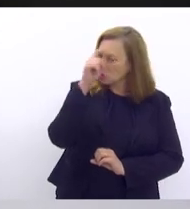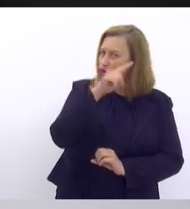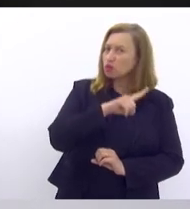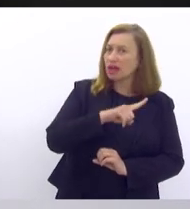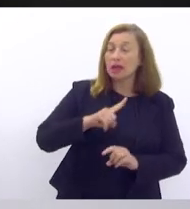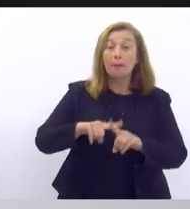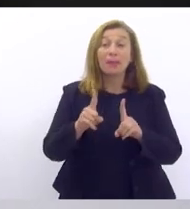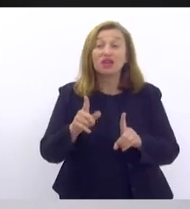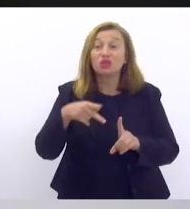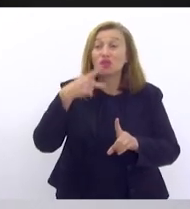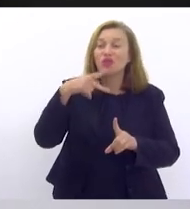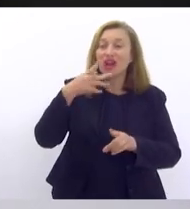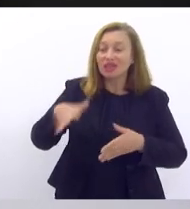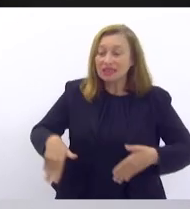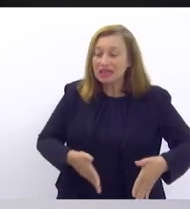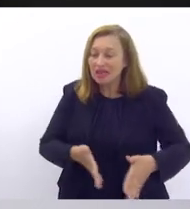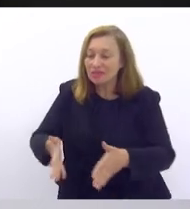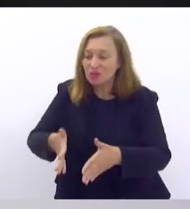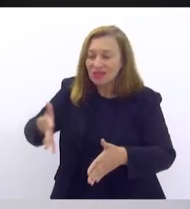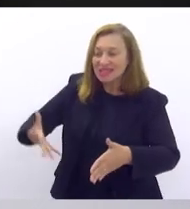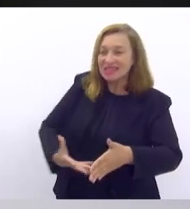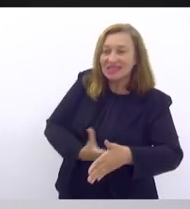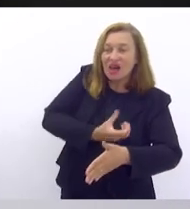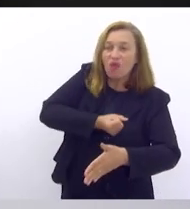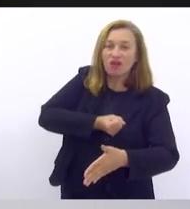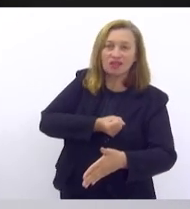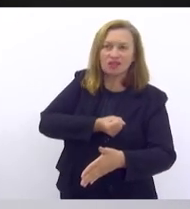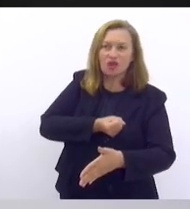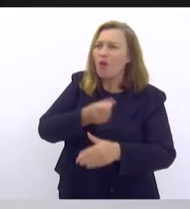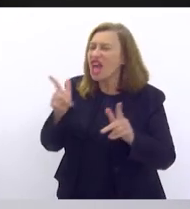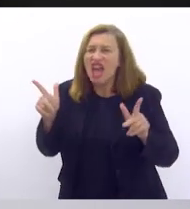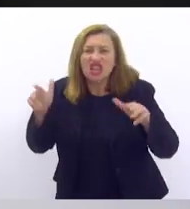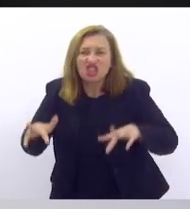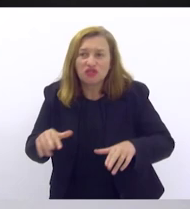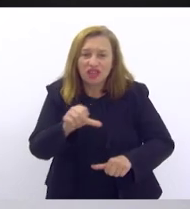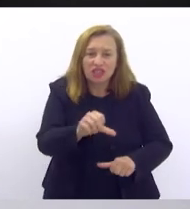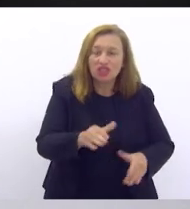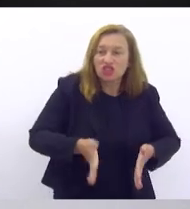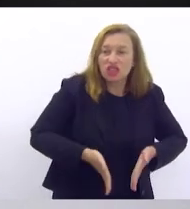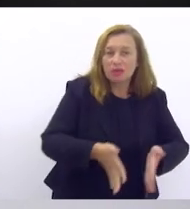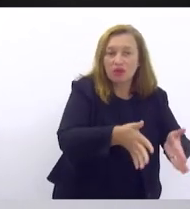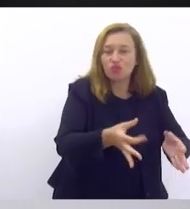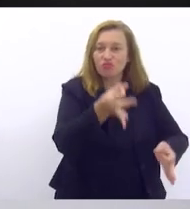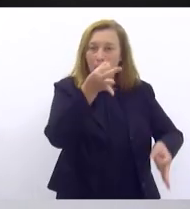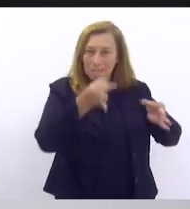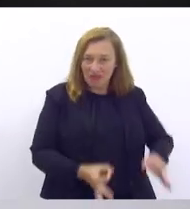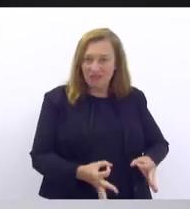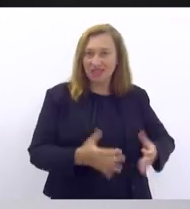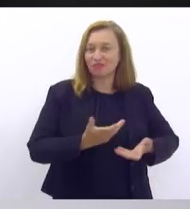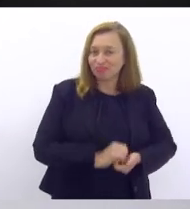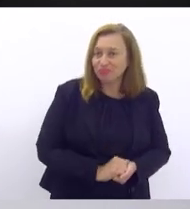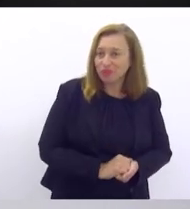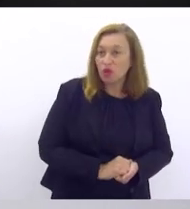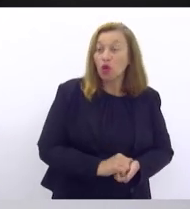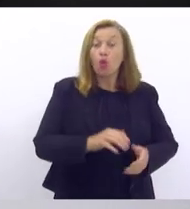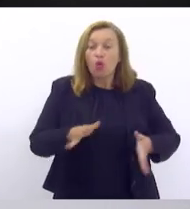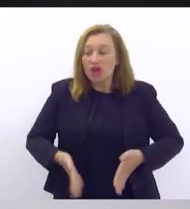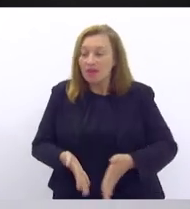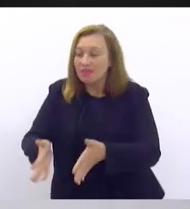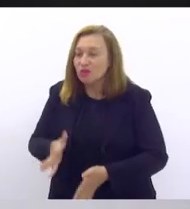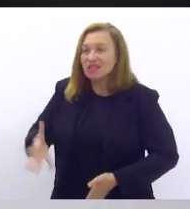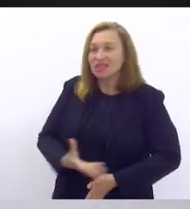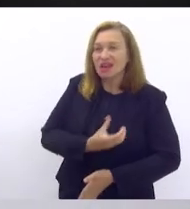Mas eu estou falando de caminho de salvação. O caminho de salvação é muito diferente de um caminho de perfeição. O caminho de salvação,